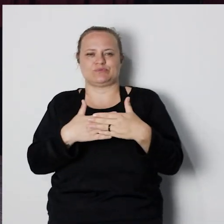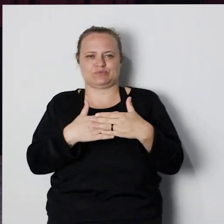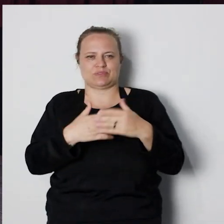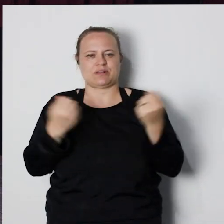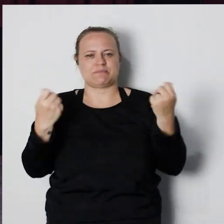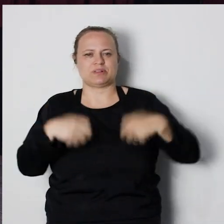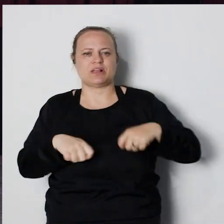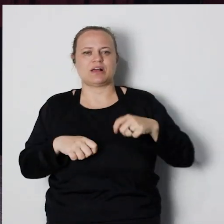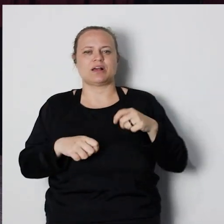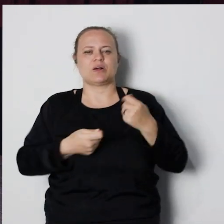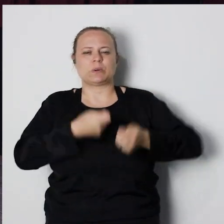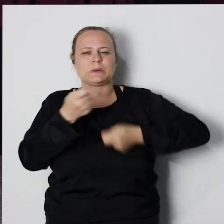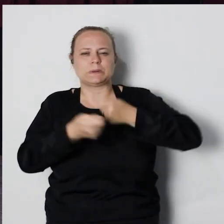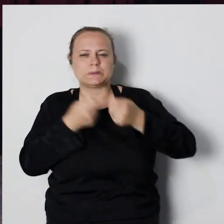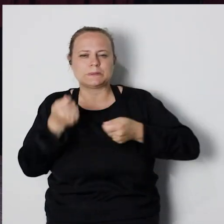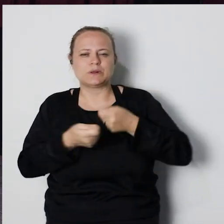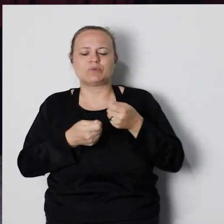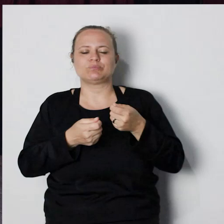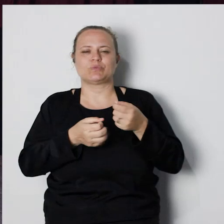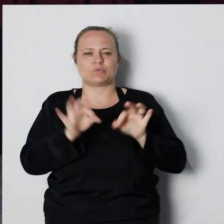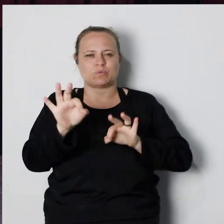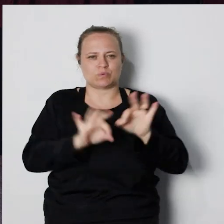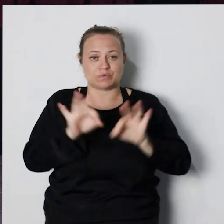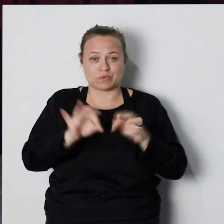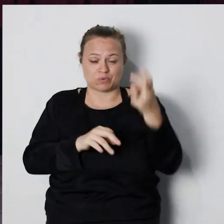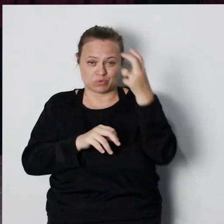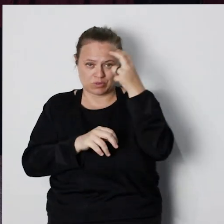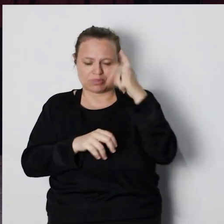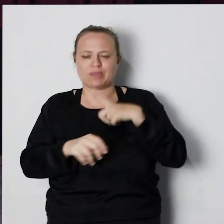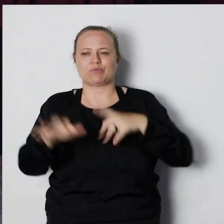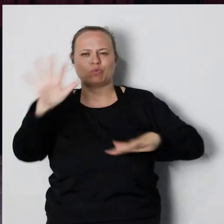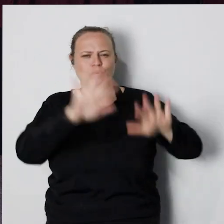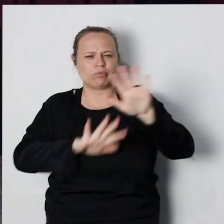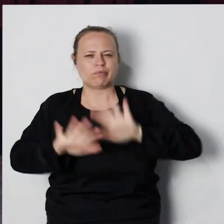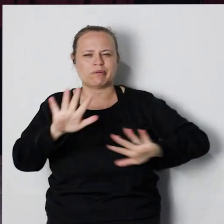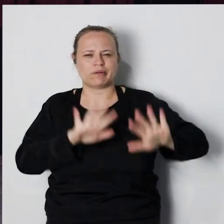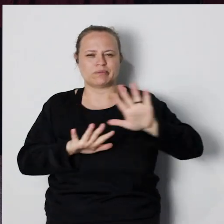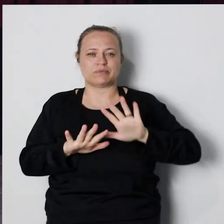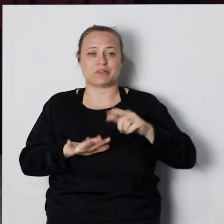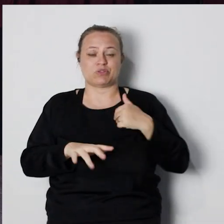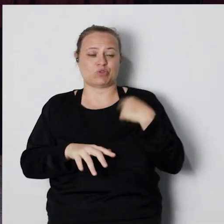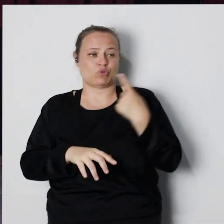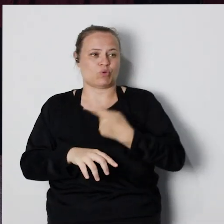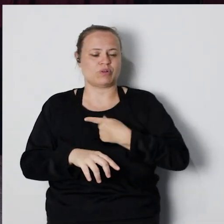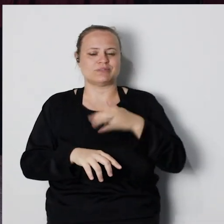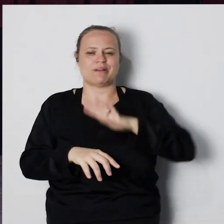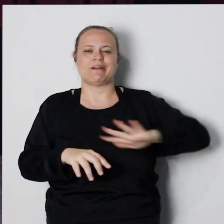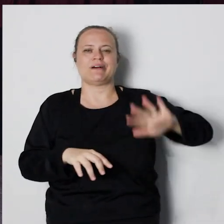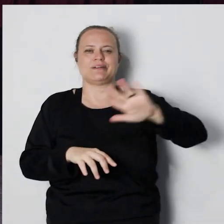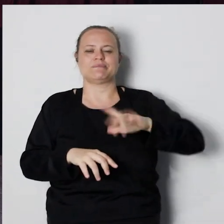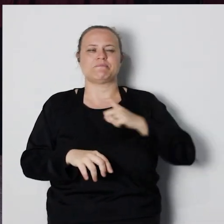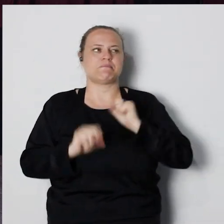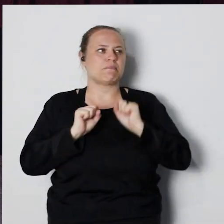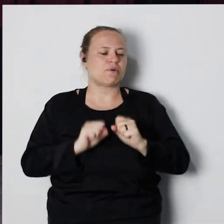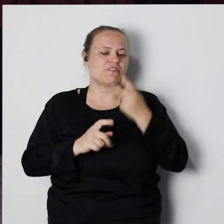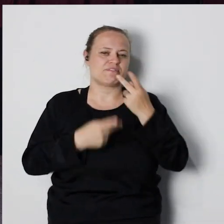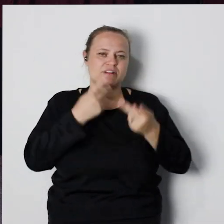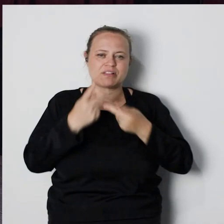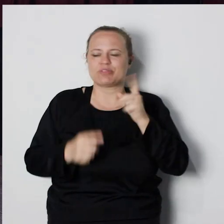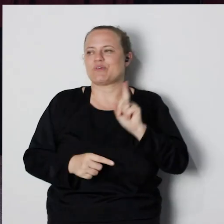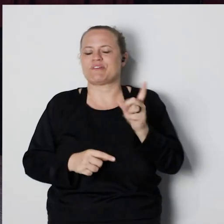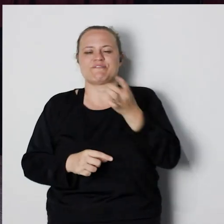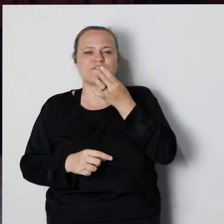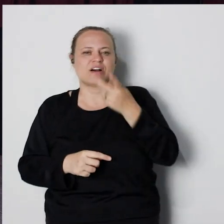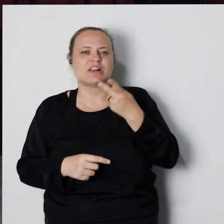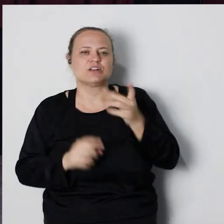aproximar as universidades para ajudar nesses processos de capacitação da administração pública, das organizações culturais, com